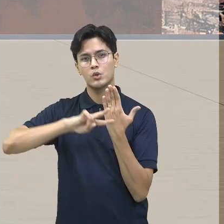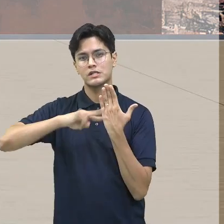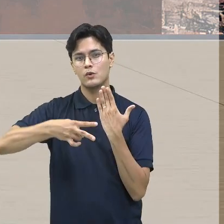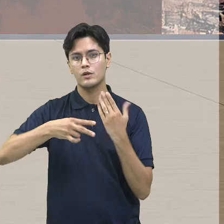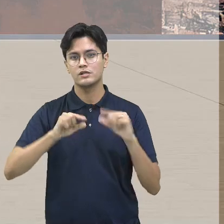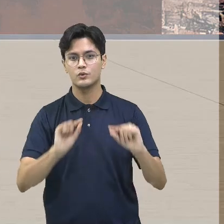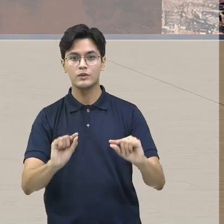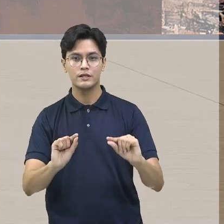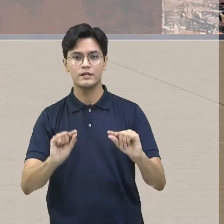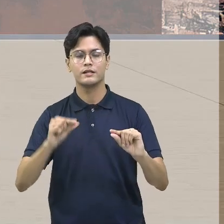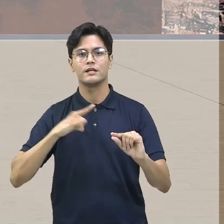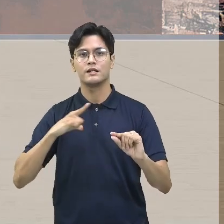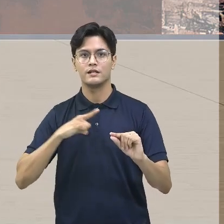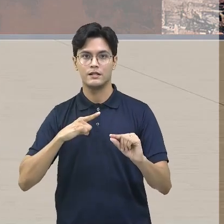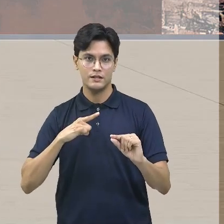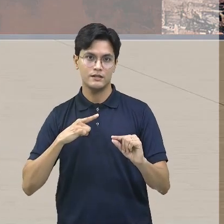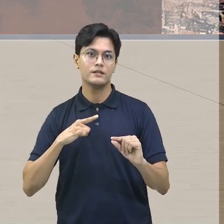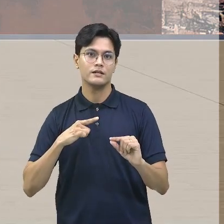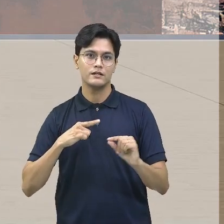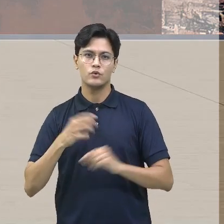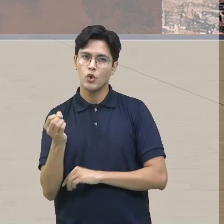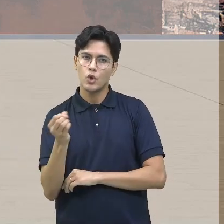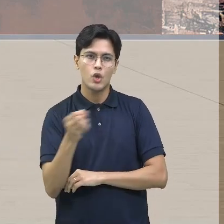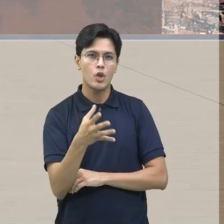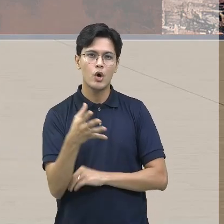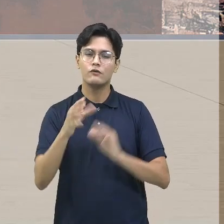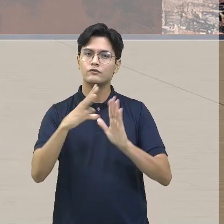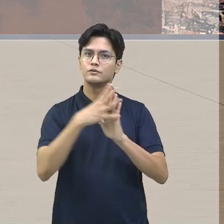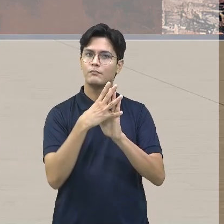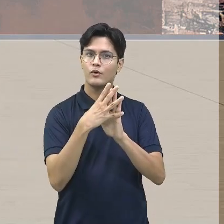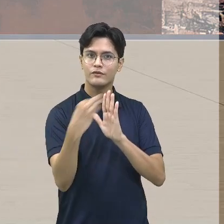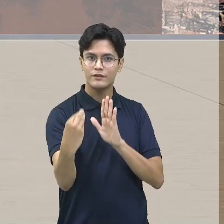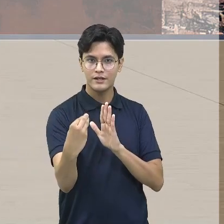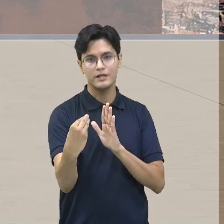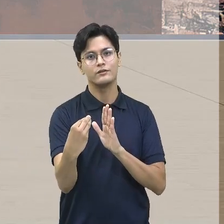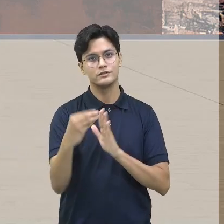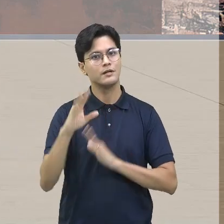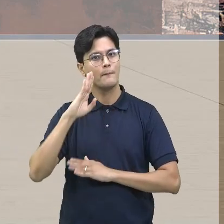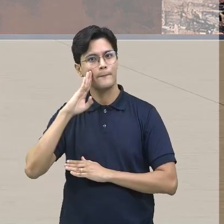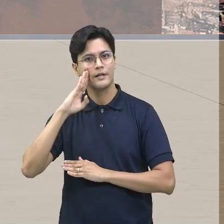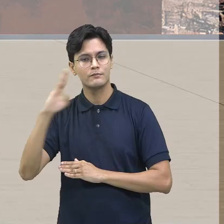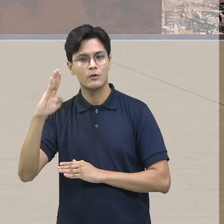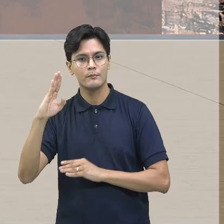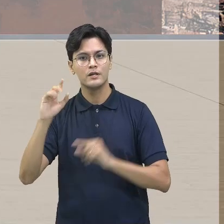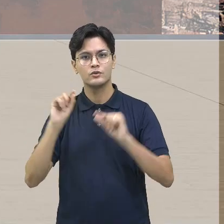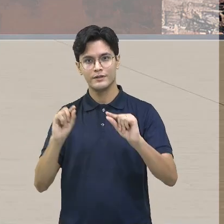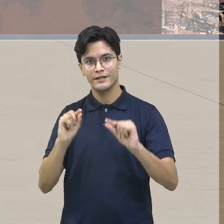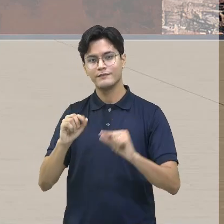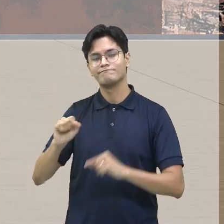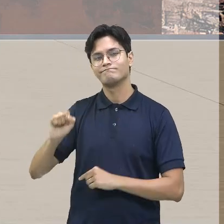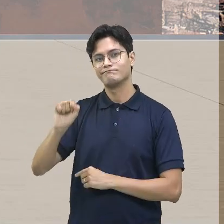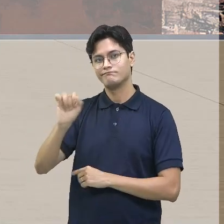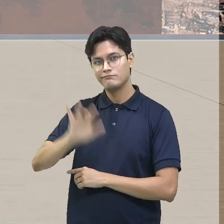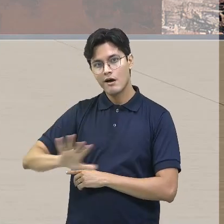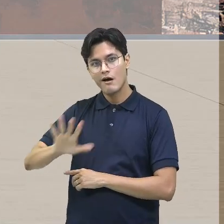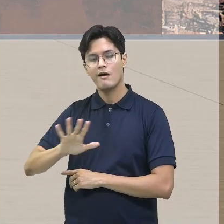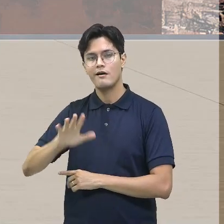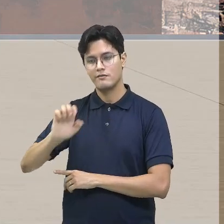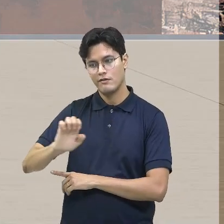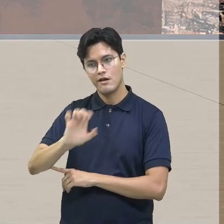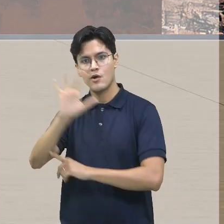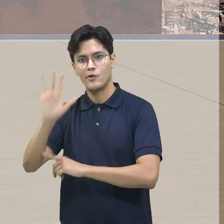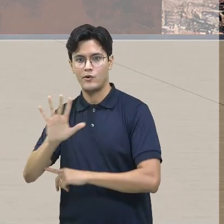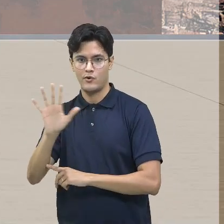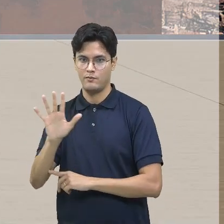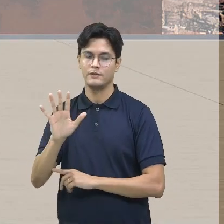ter novos moldes dentro, principalmente, da Europa. Então, compreender